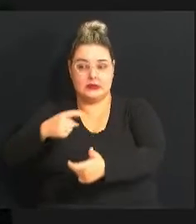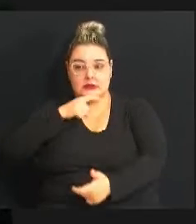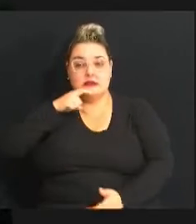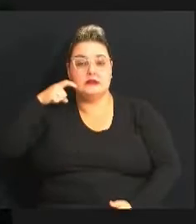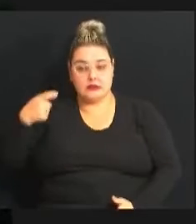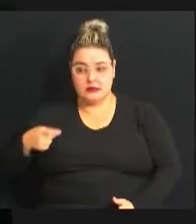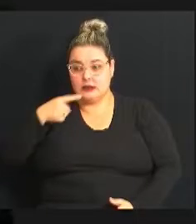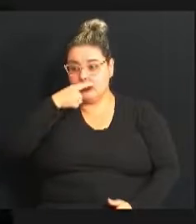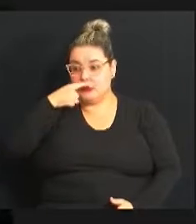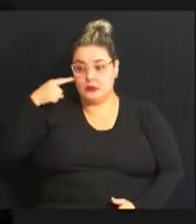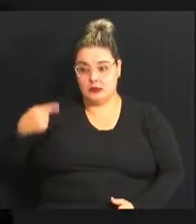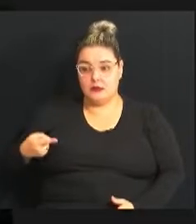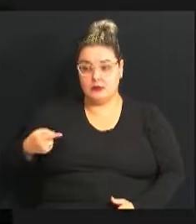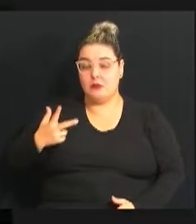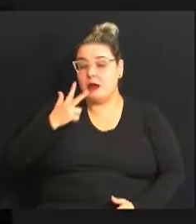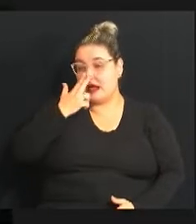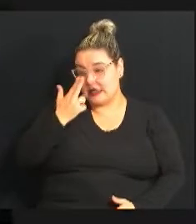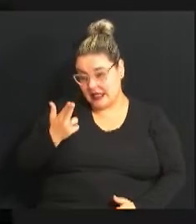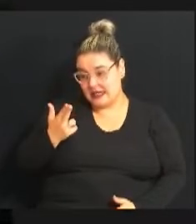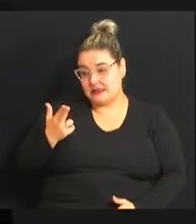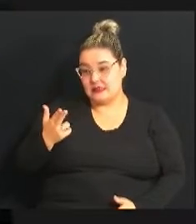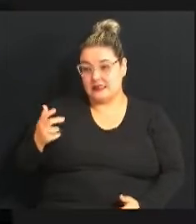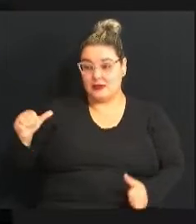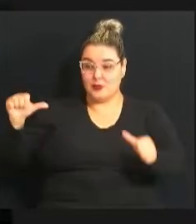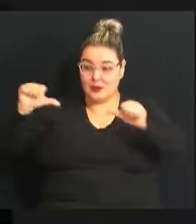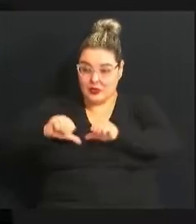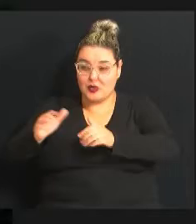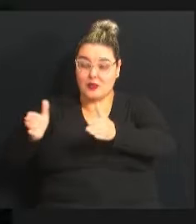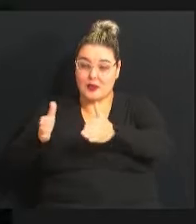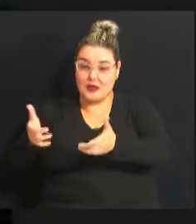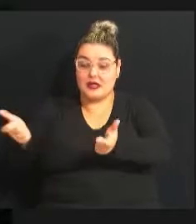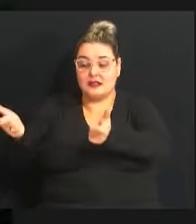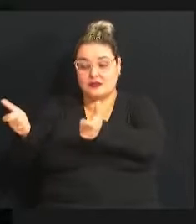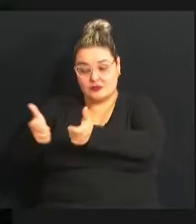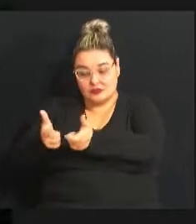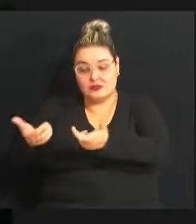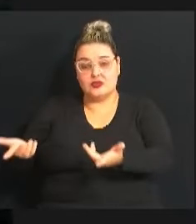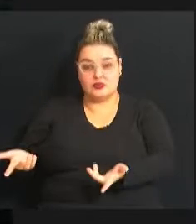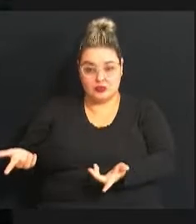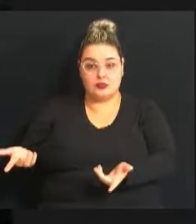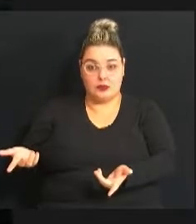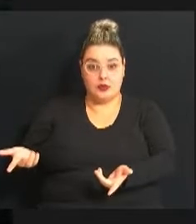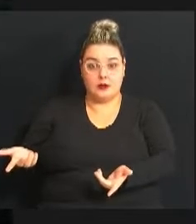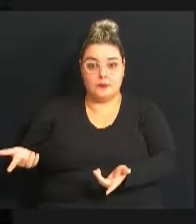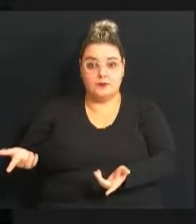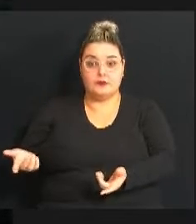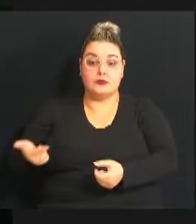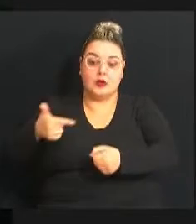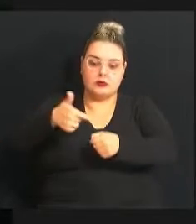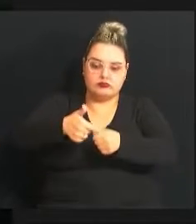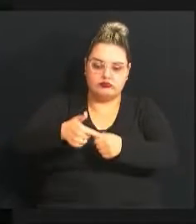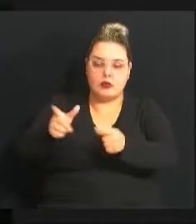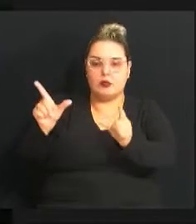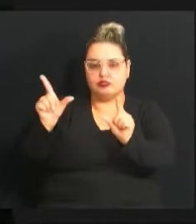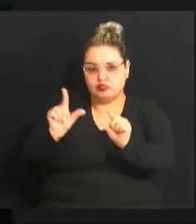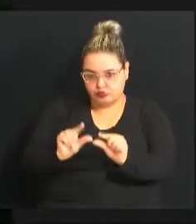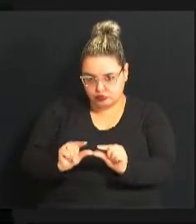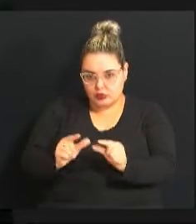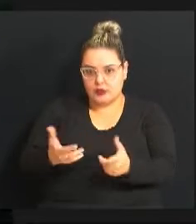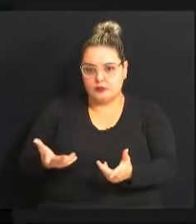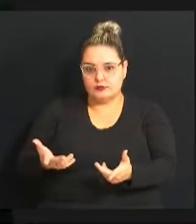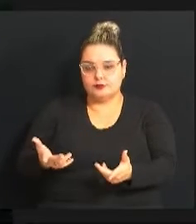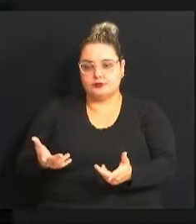ter passado. O preço dos combustíveis, o preço do petróleo cedeu bastante e você teve uma redução de alíquotas, tanto em nível